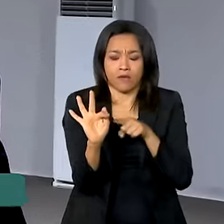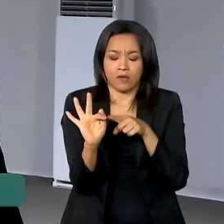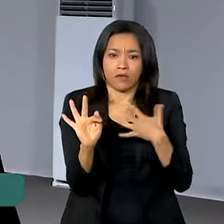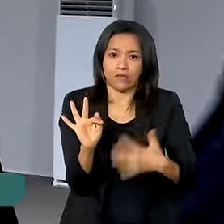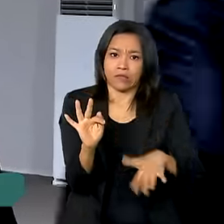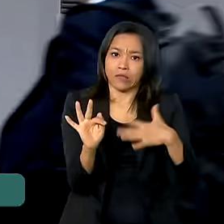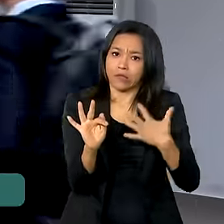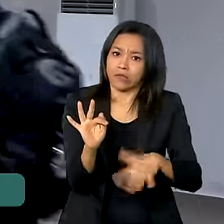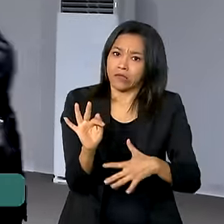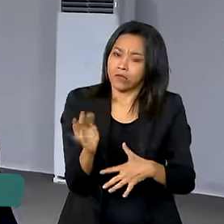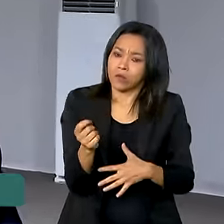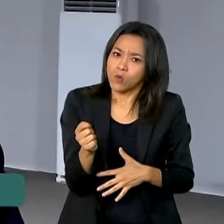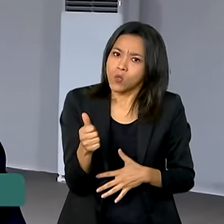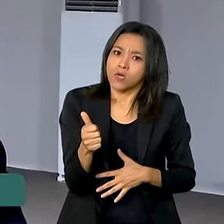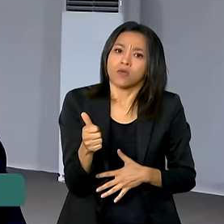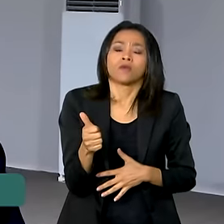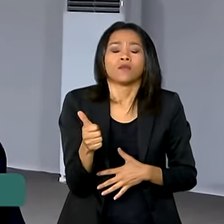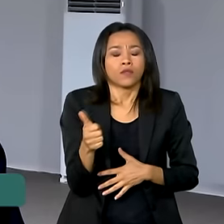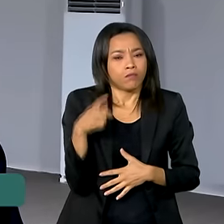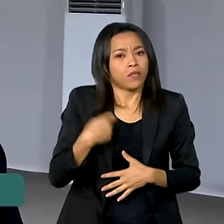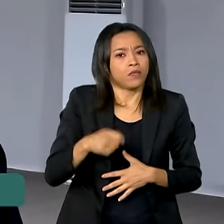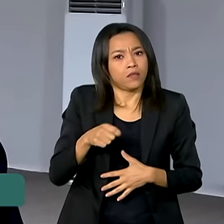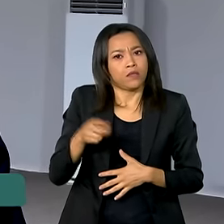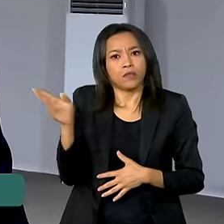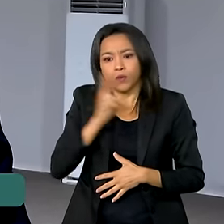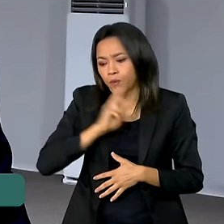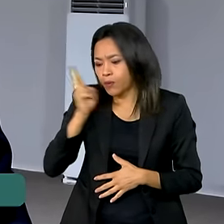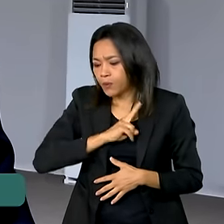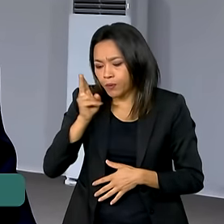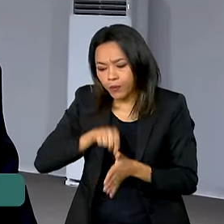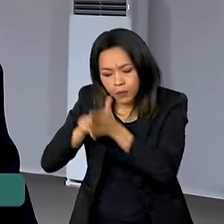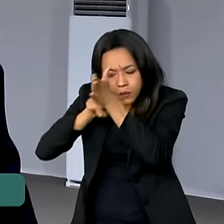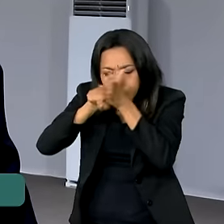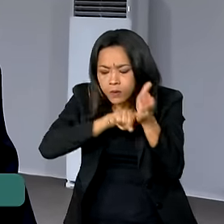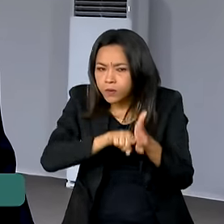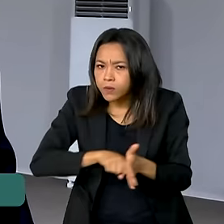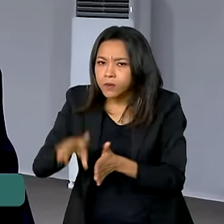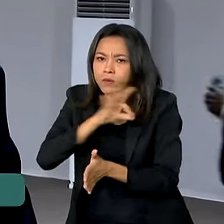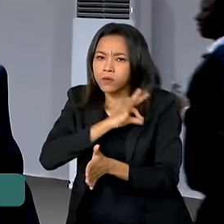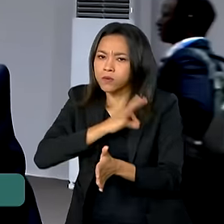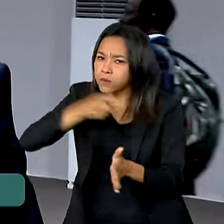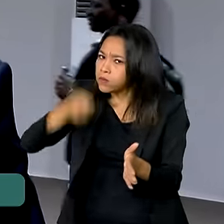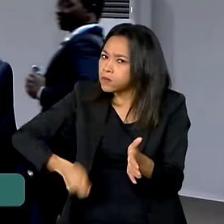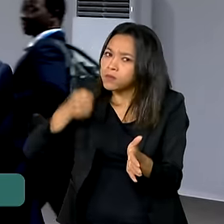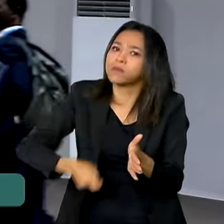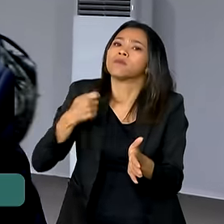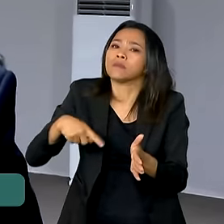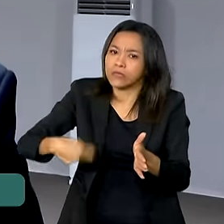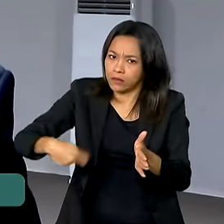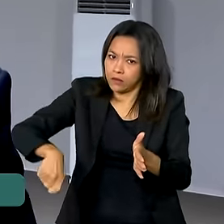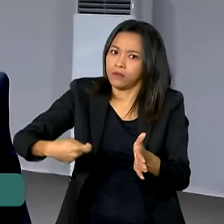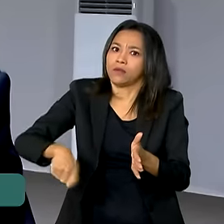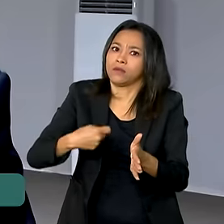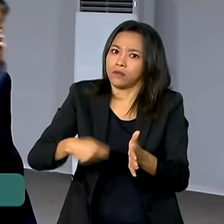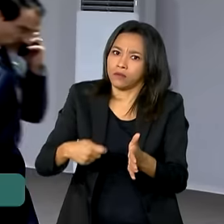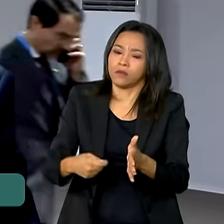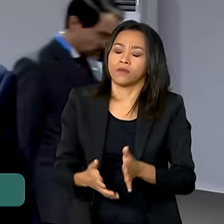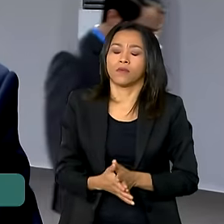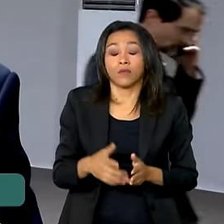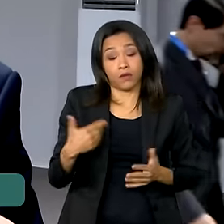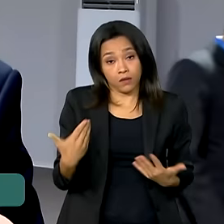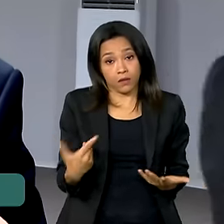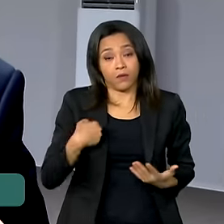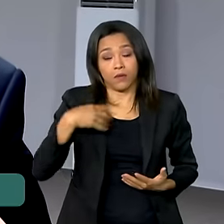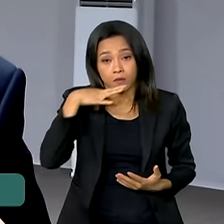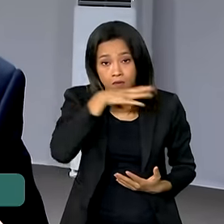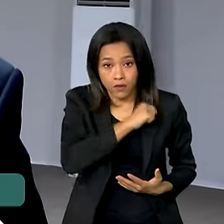ser apurado com extrema rapidez e com extremo rigor. Então, eu acho que,